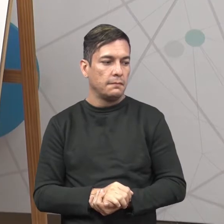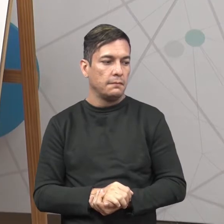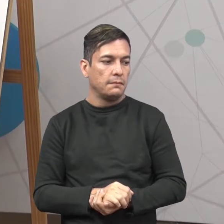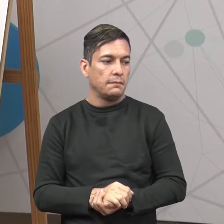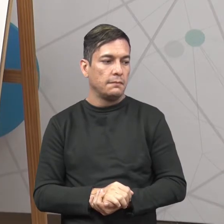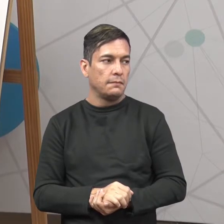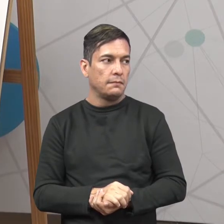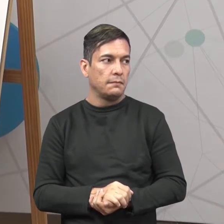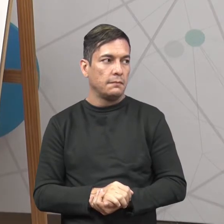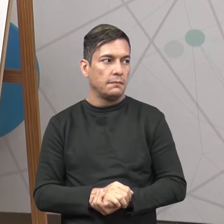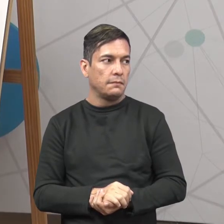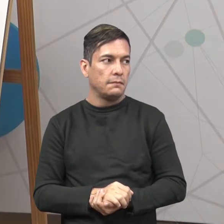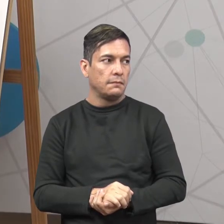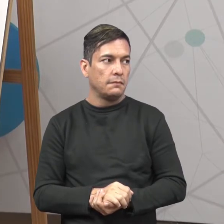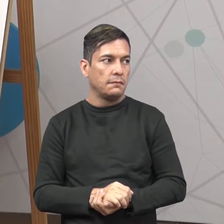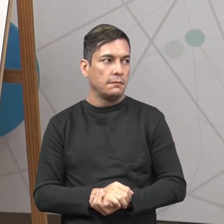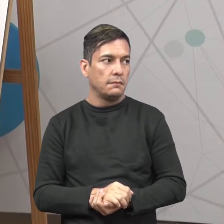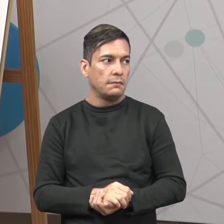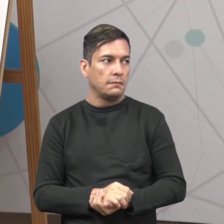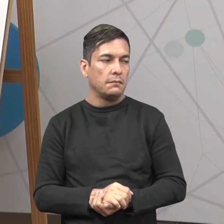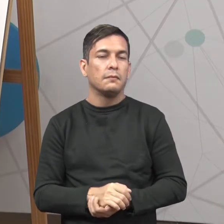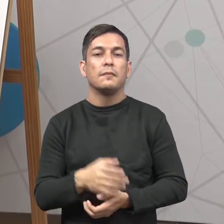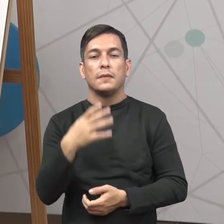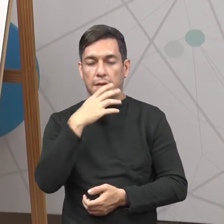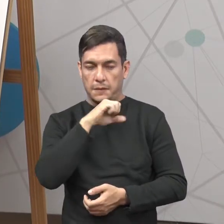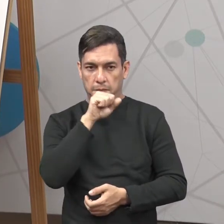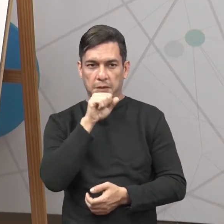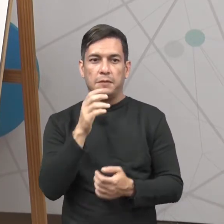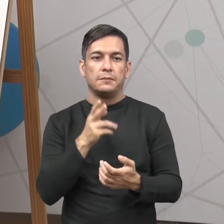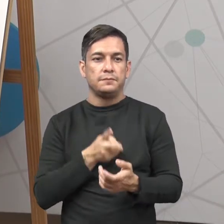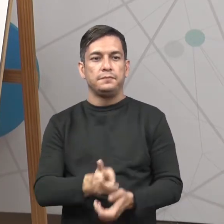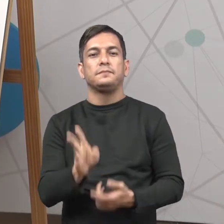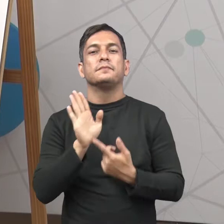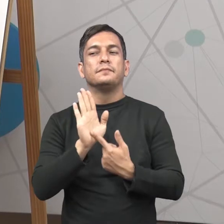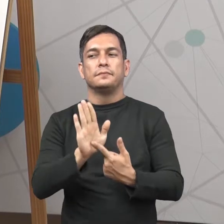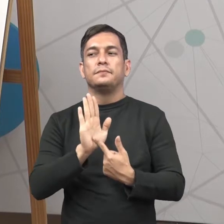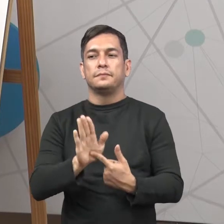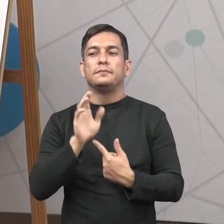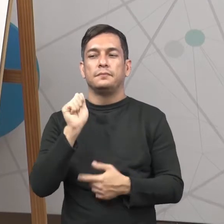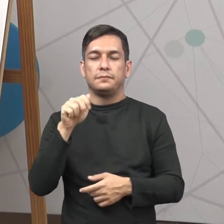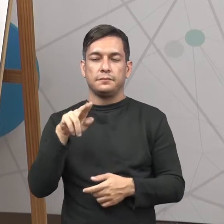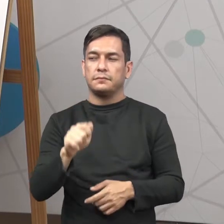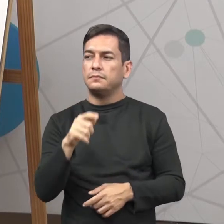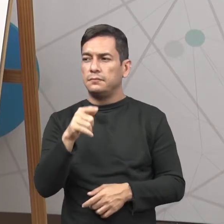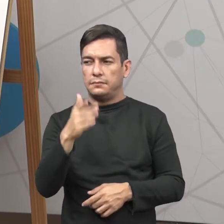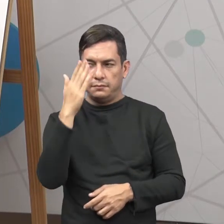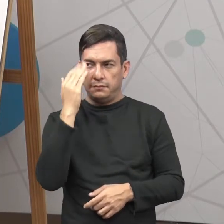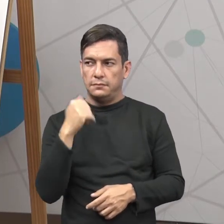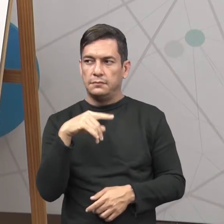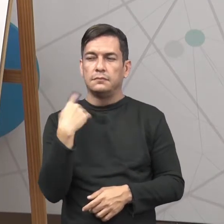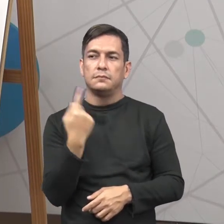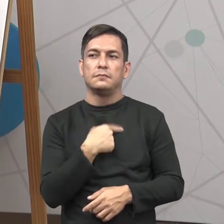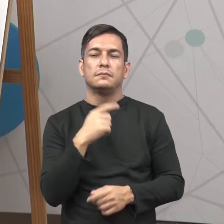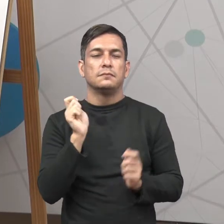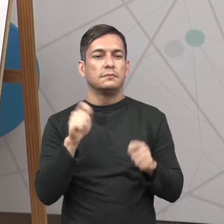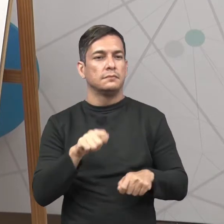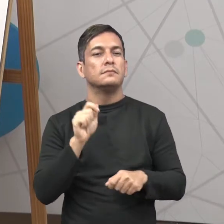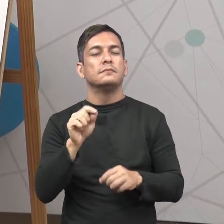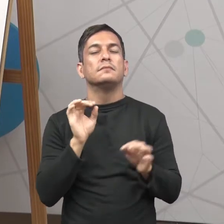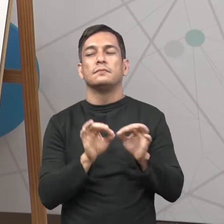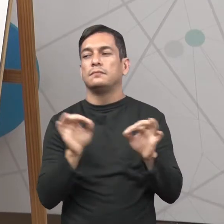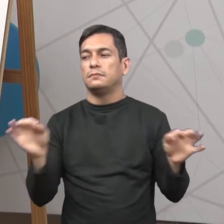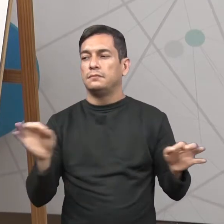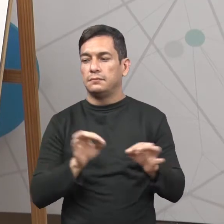Pois então, o papai continuou mostrando para Ana. Você sabia que nós podemos